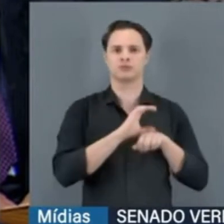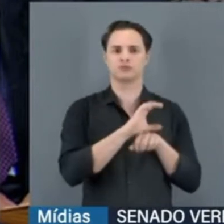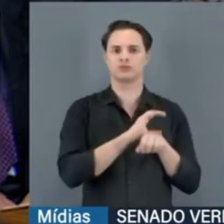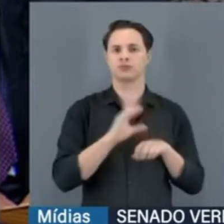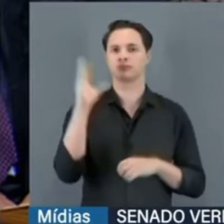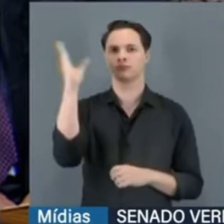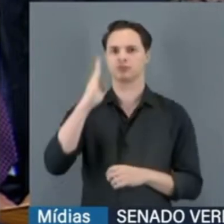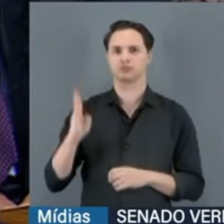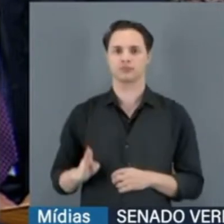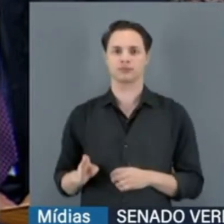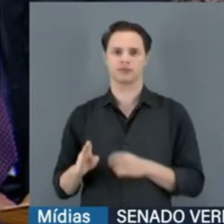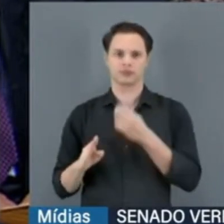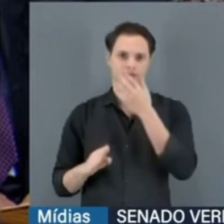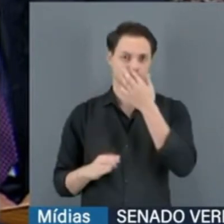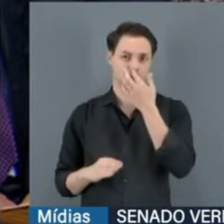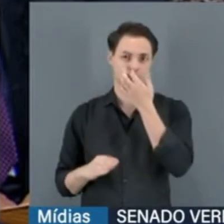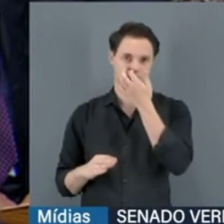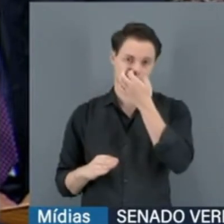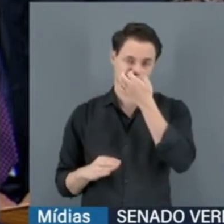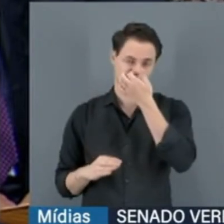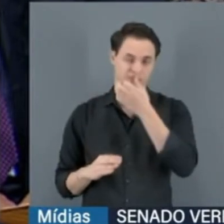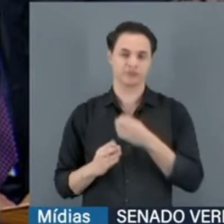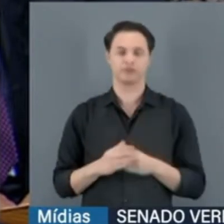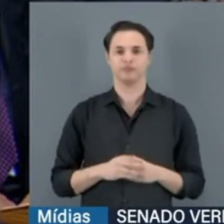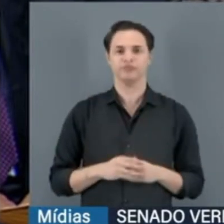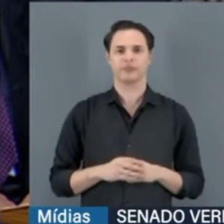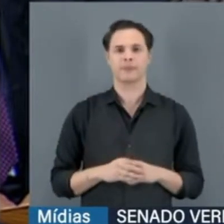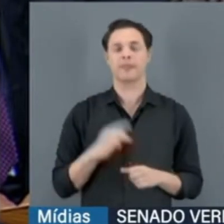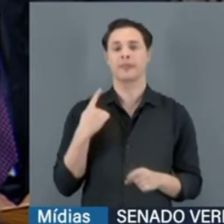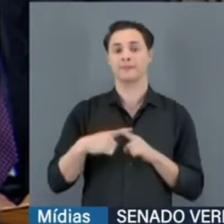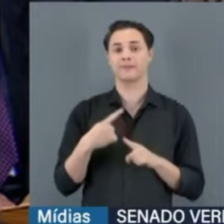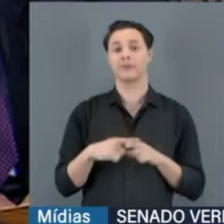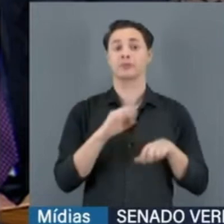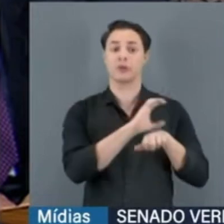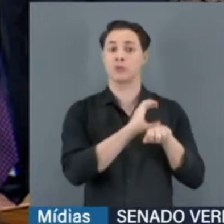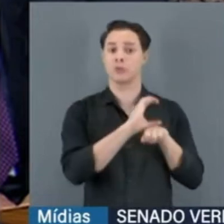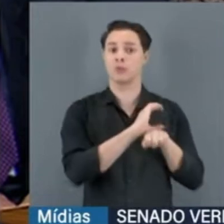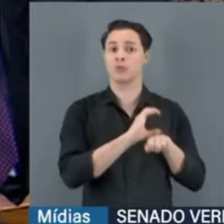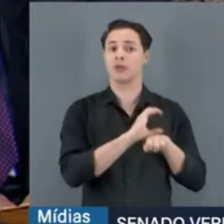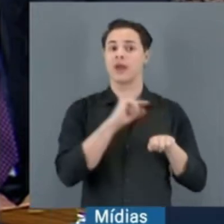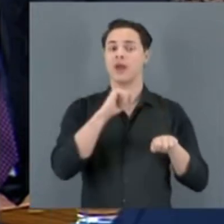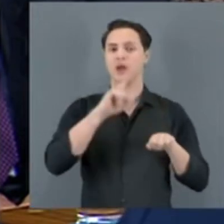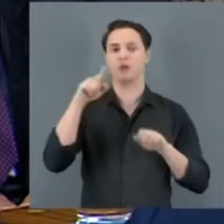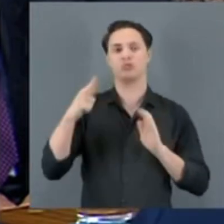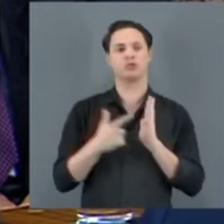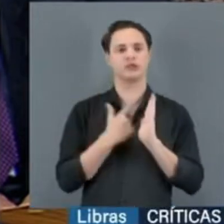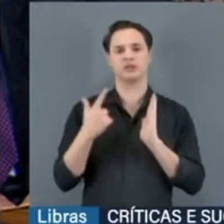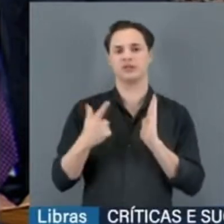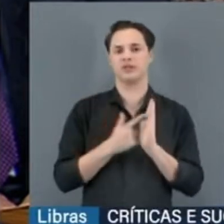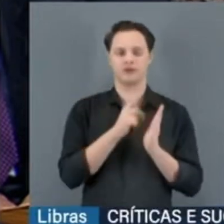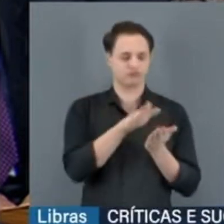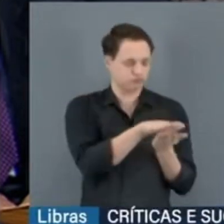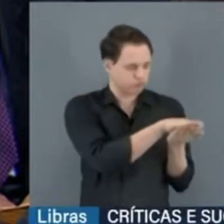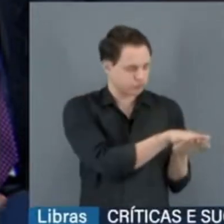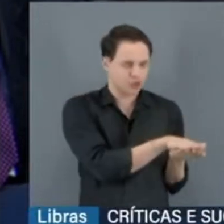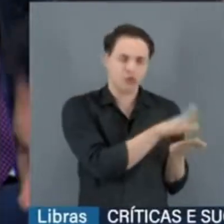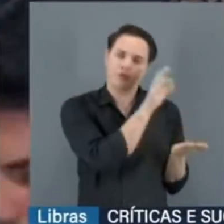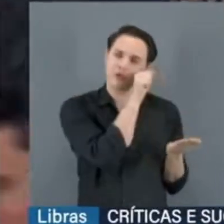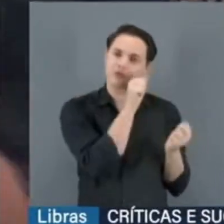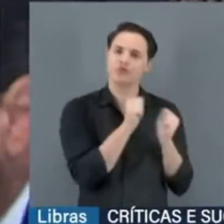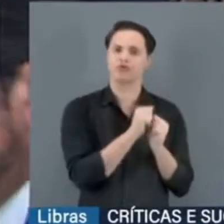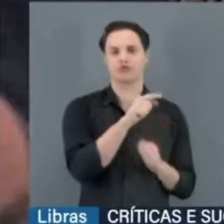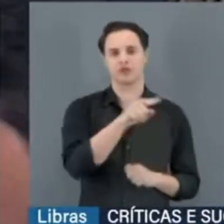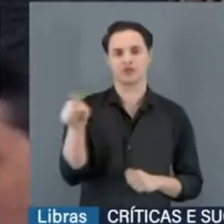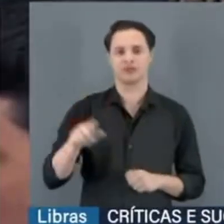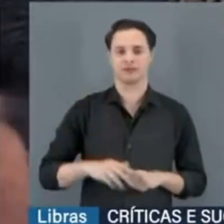República Federativa do Brasil, porque é ela que deve ser o livro de cabeceira de todos vocês, de todos nós.